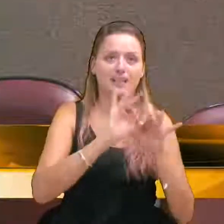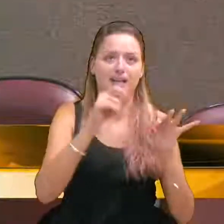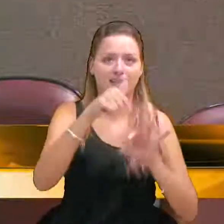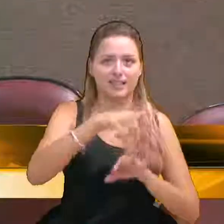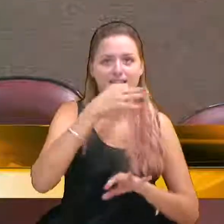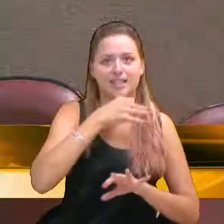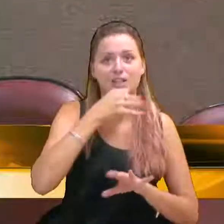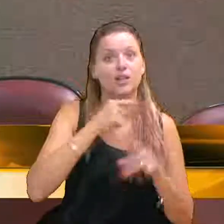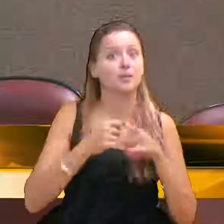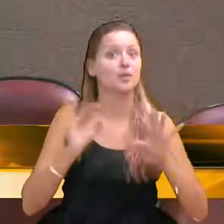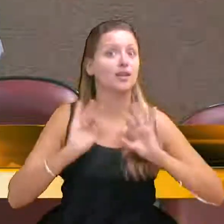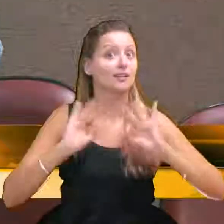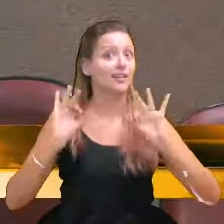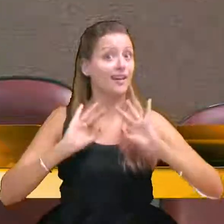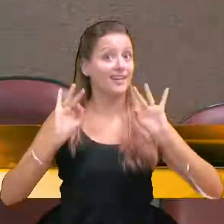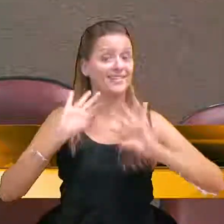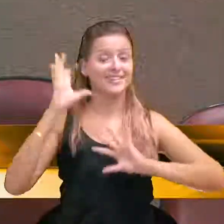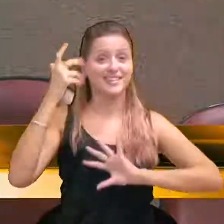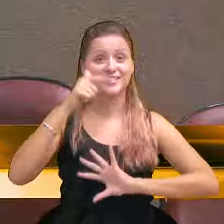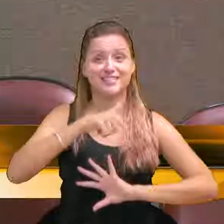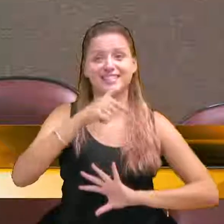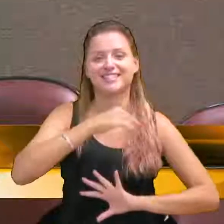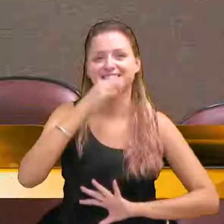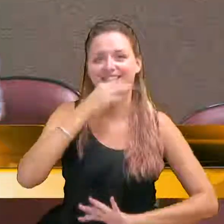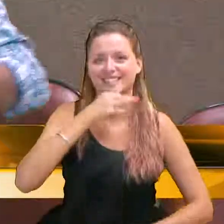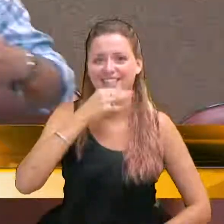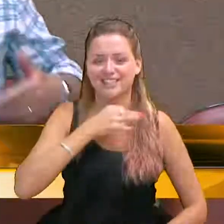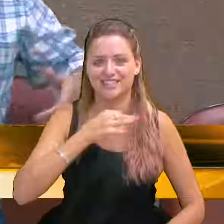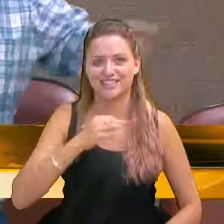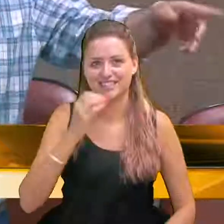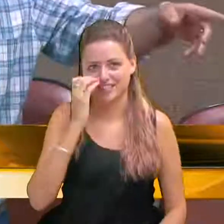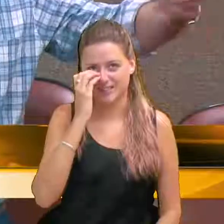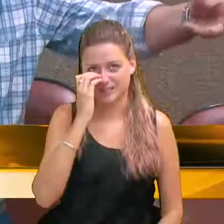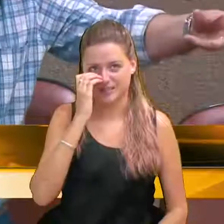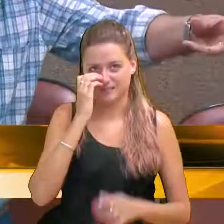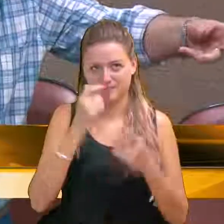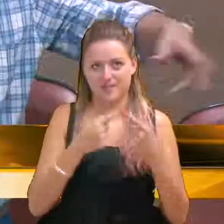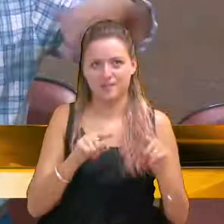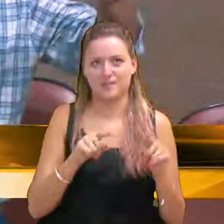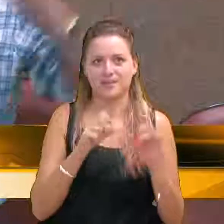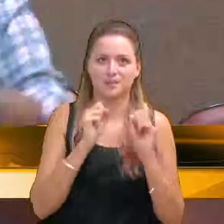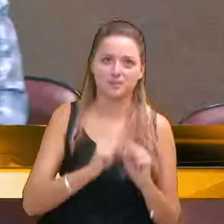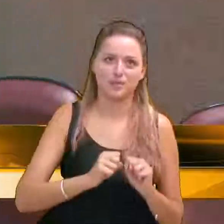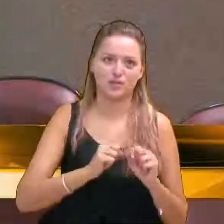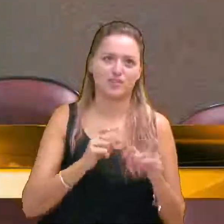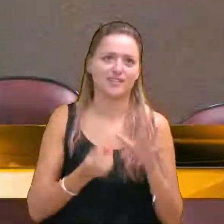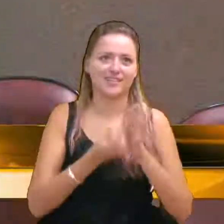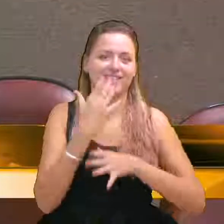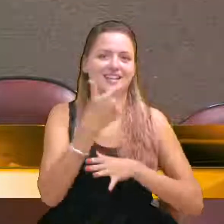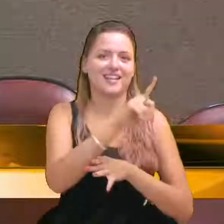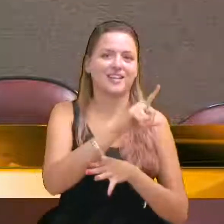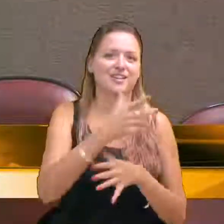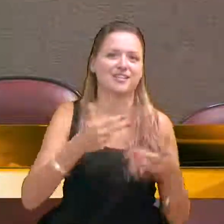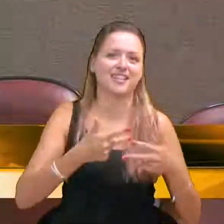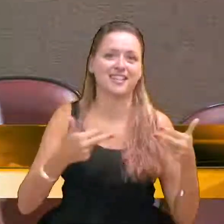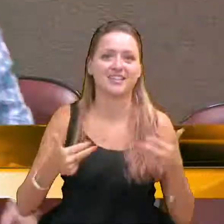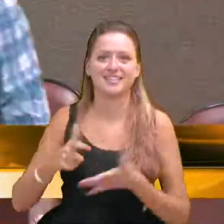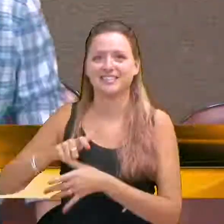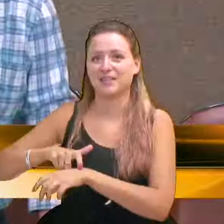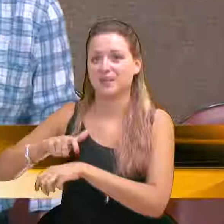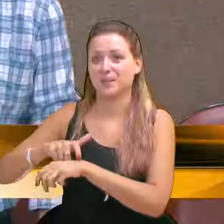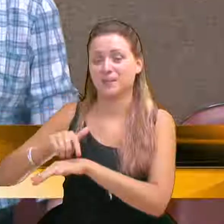nada acontece. Se nada acontece, Vereador. Mas poderia ser bergamota, alguma coisa assim. Seu tempo,